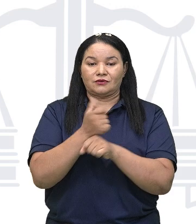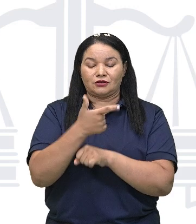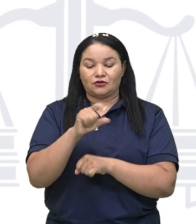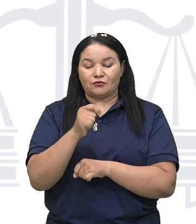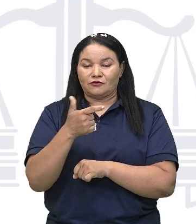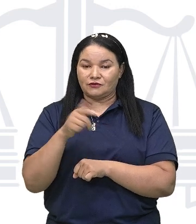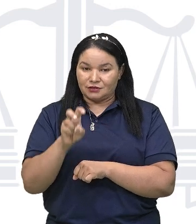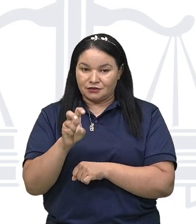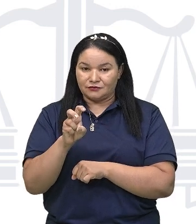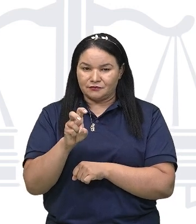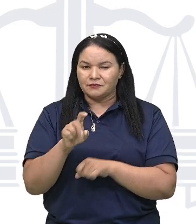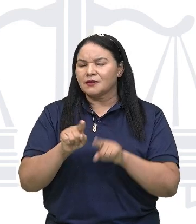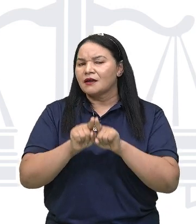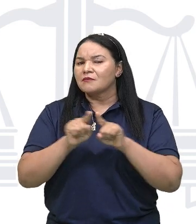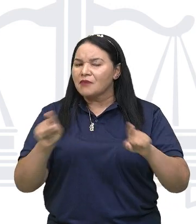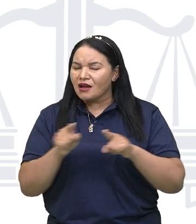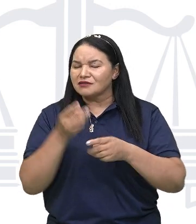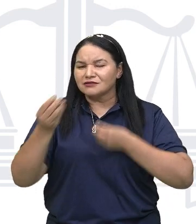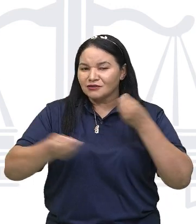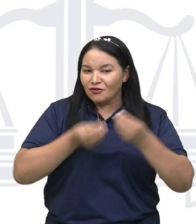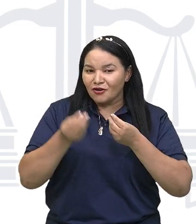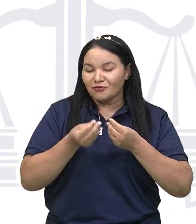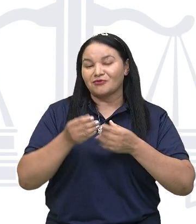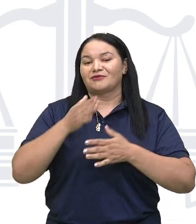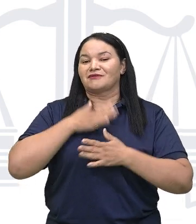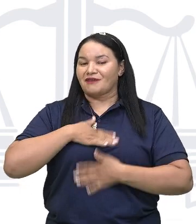Mas aí como é que vai ser? Calmem, tá? Vocês vão